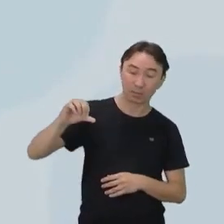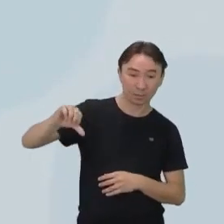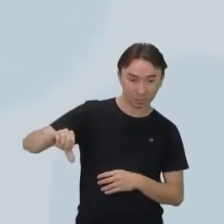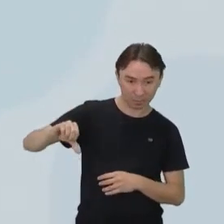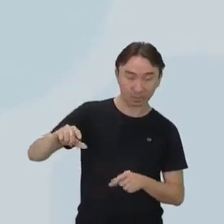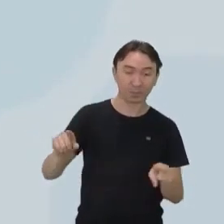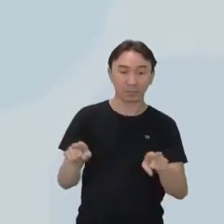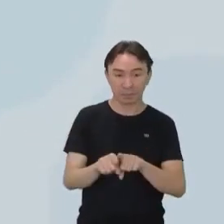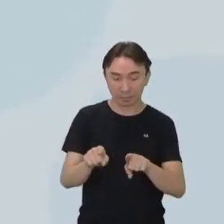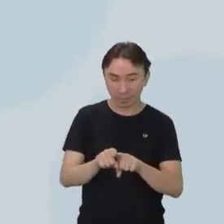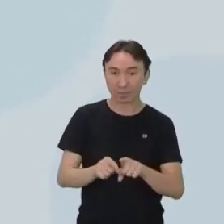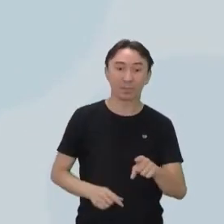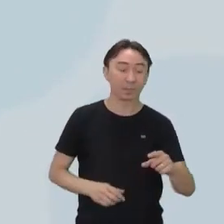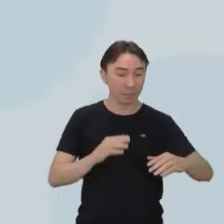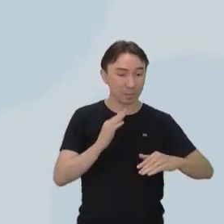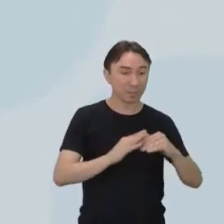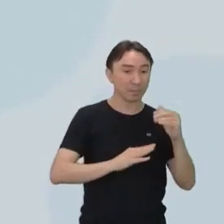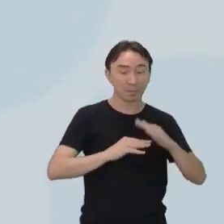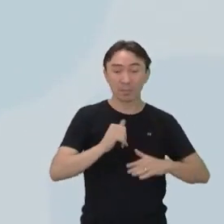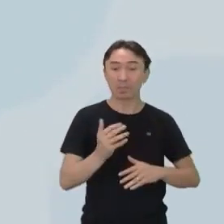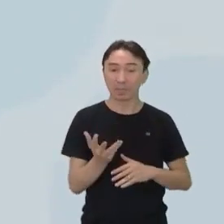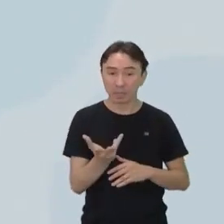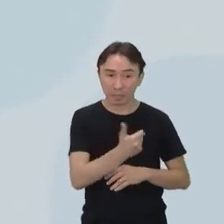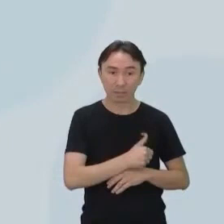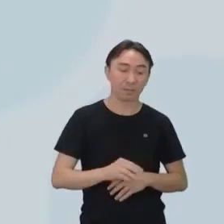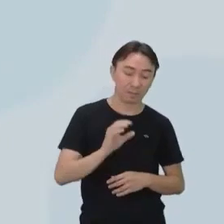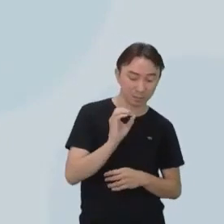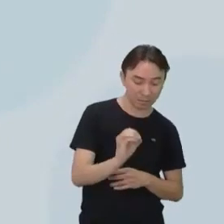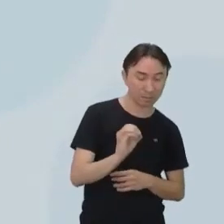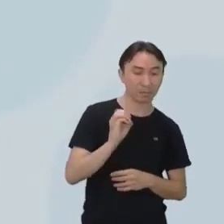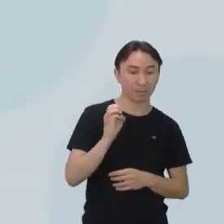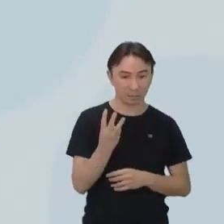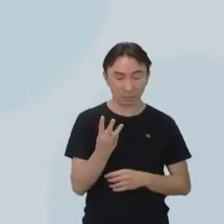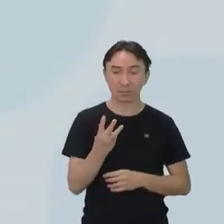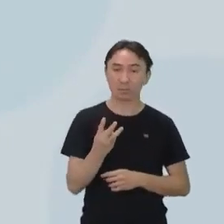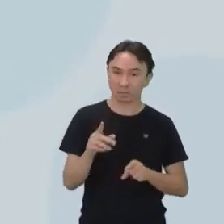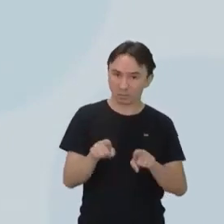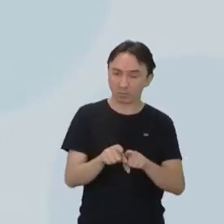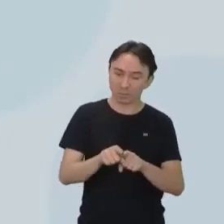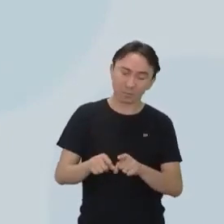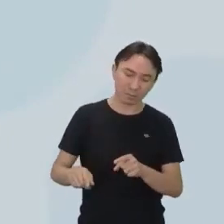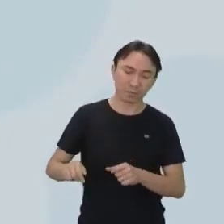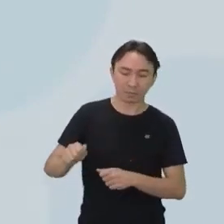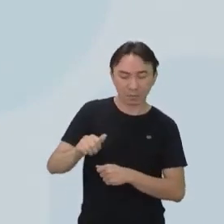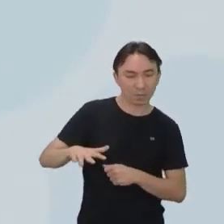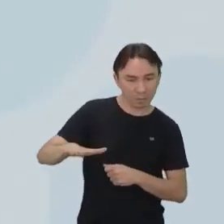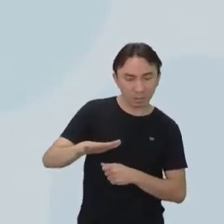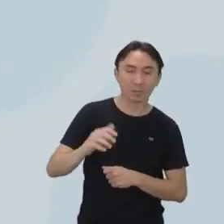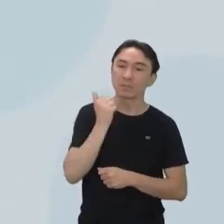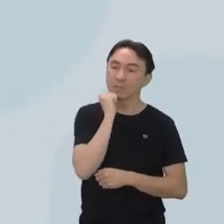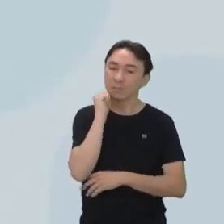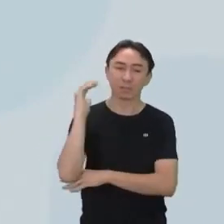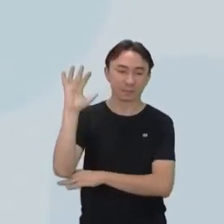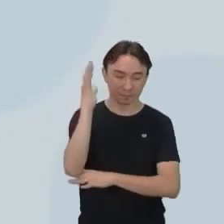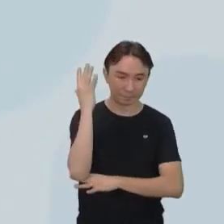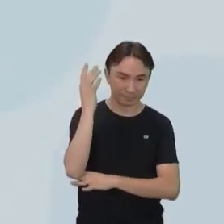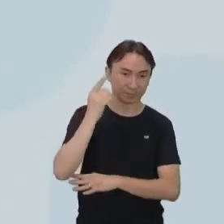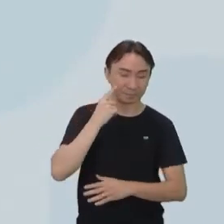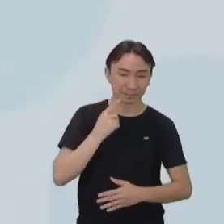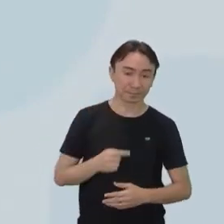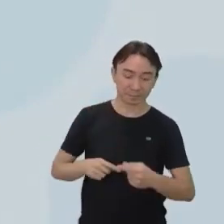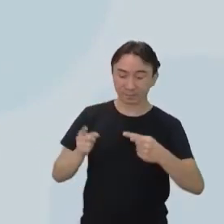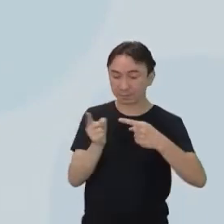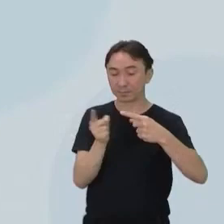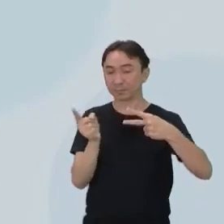médio, especificamente do itinerário formativo, da área de ciência da natureza, a habilidade 03. Então, essas são as